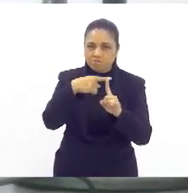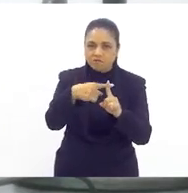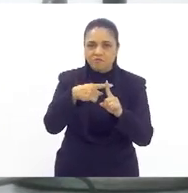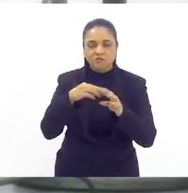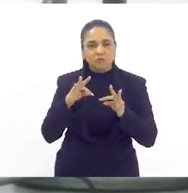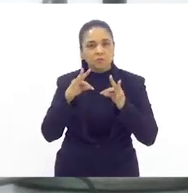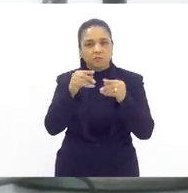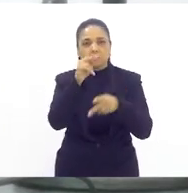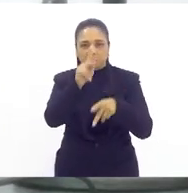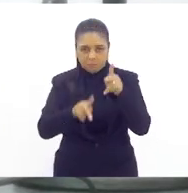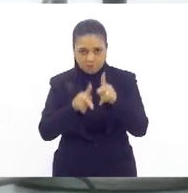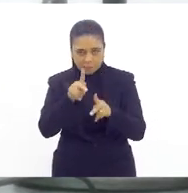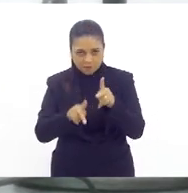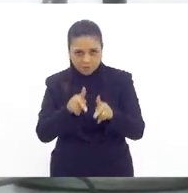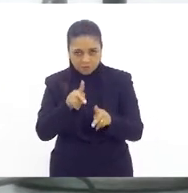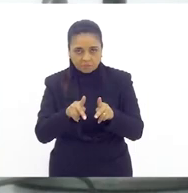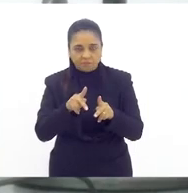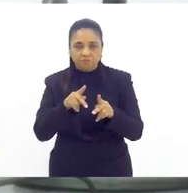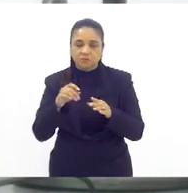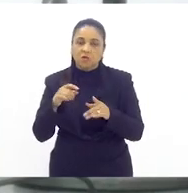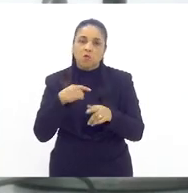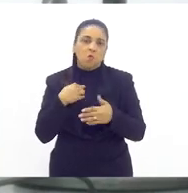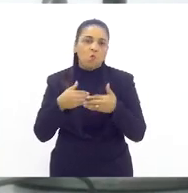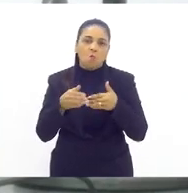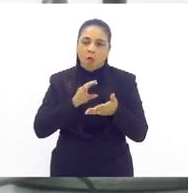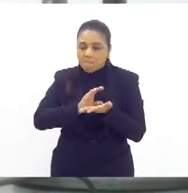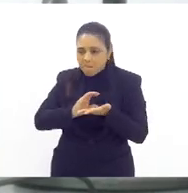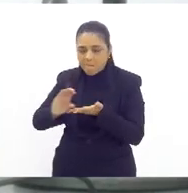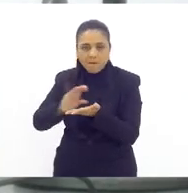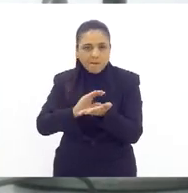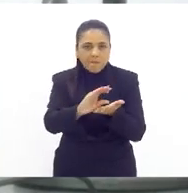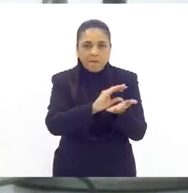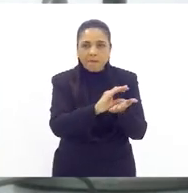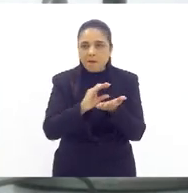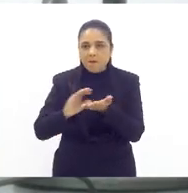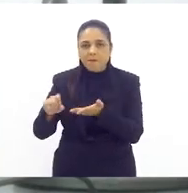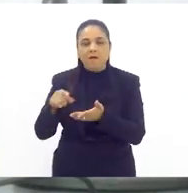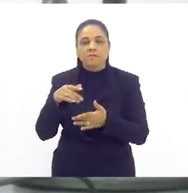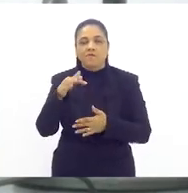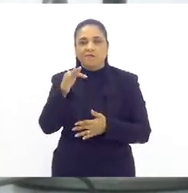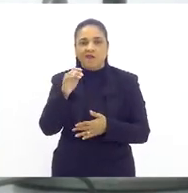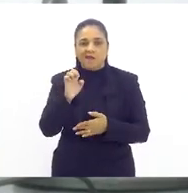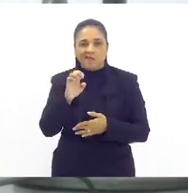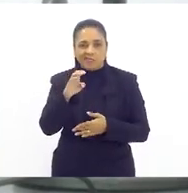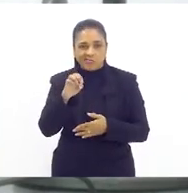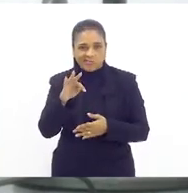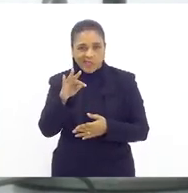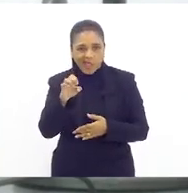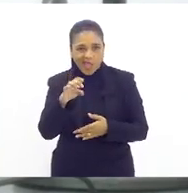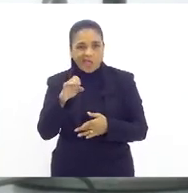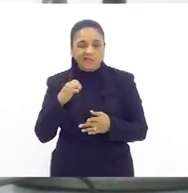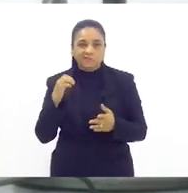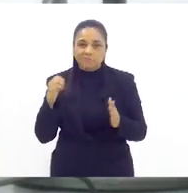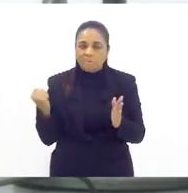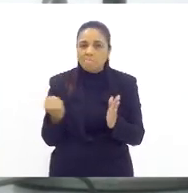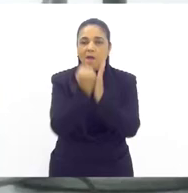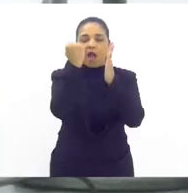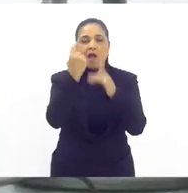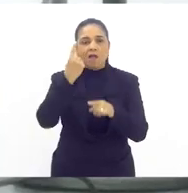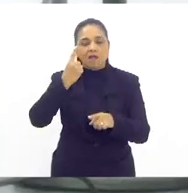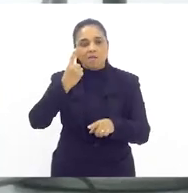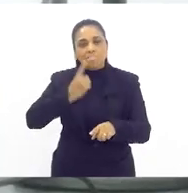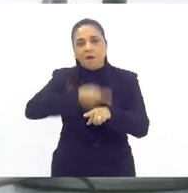toda a população então qualquer investimento na FAETEC é um investimento que tem um potencial enorme de impactar positivamente